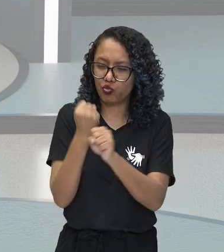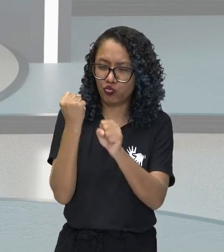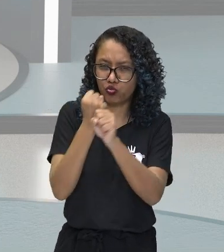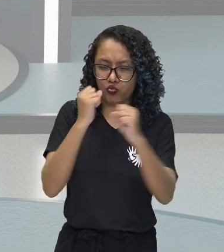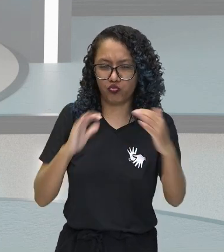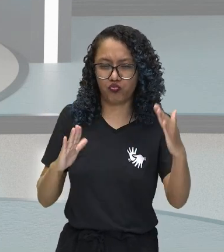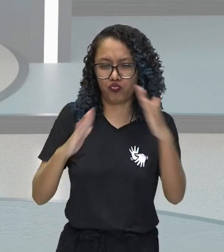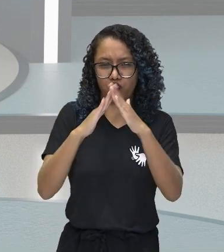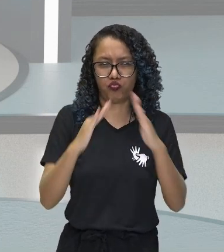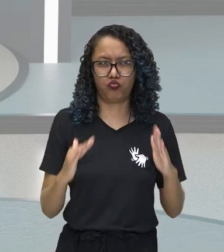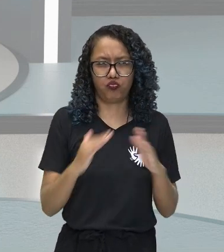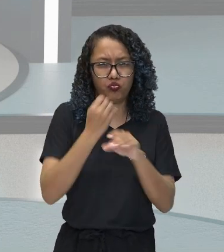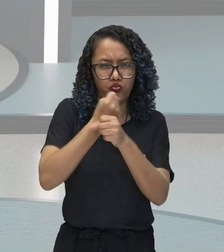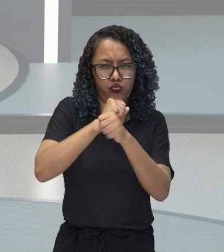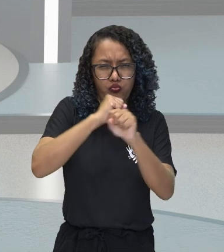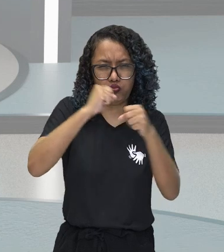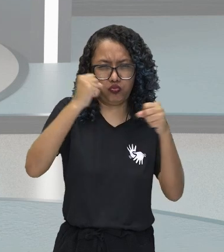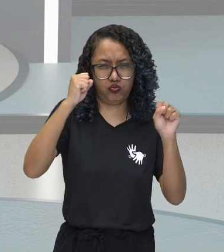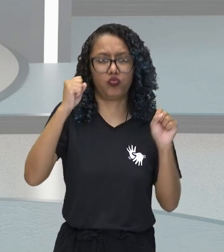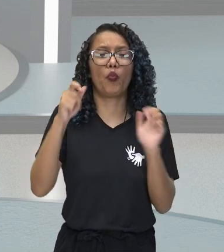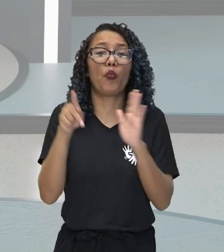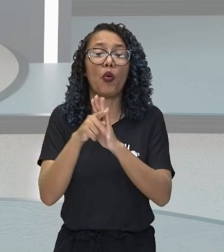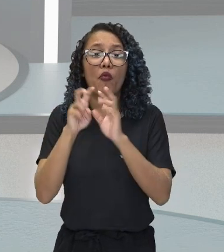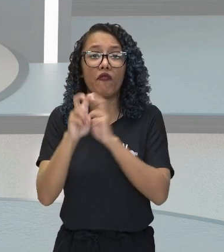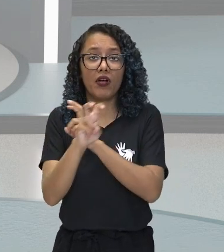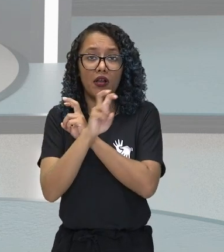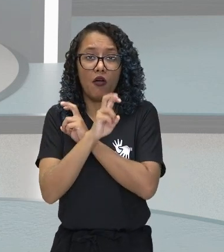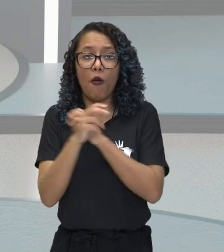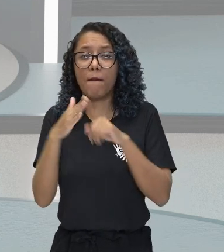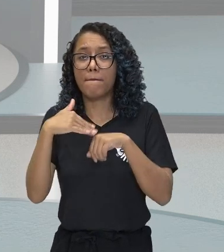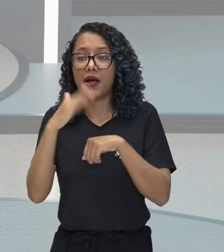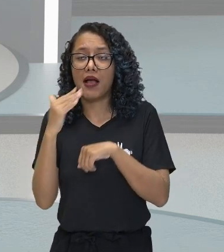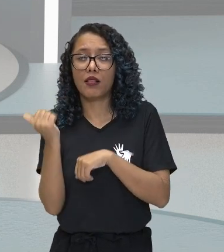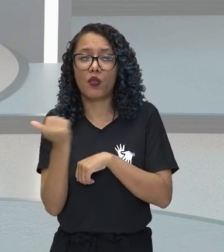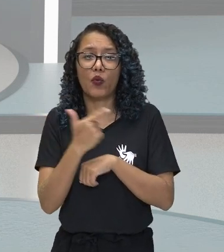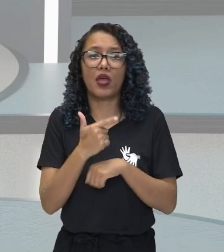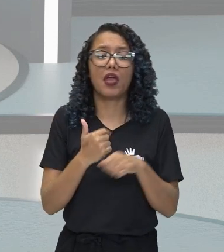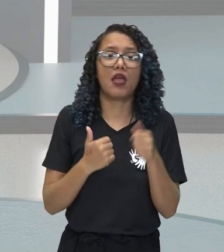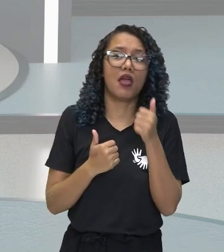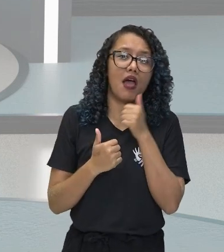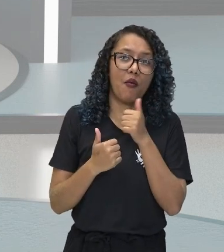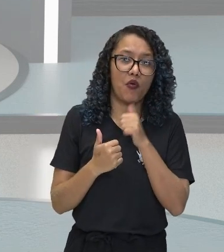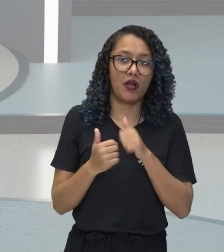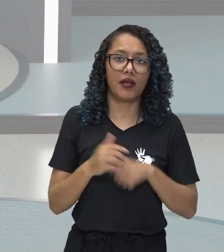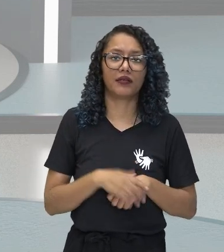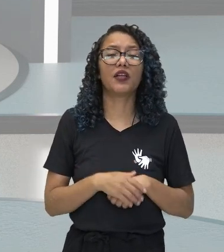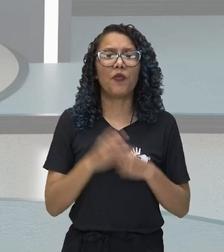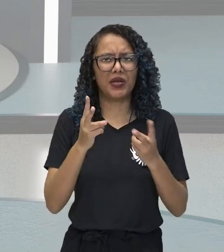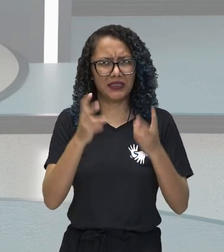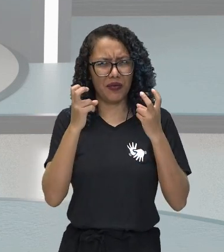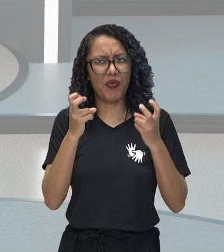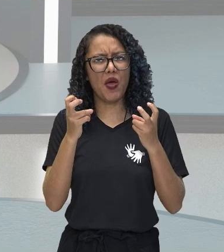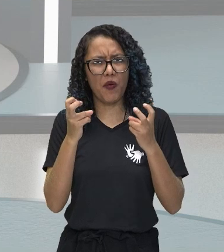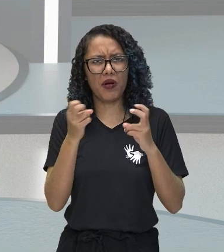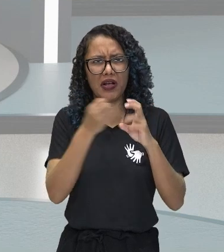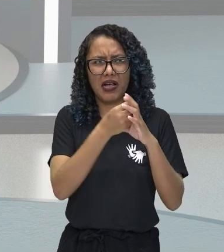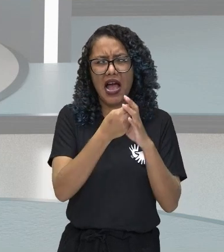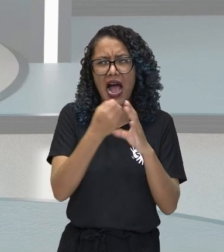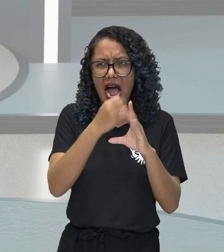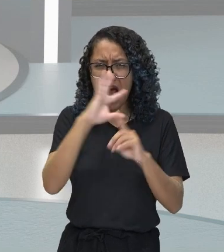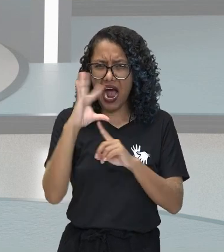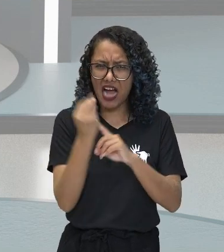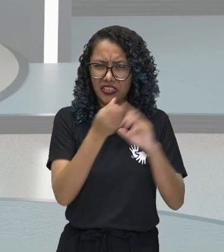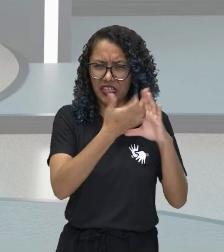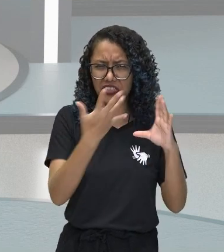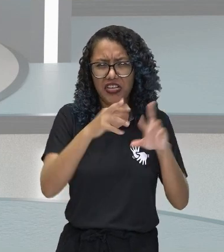gente viu que foram momentos diferentes da história da arte, então eles têm características diferentes. E no decorrer da nossa conversa